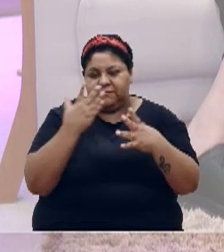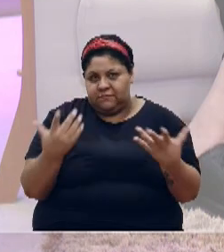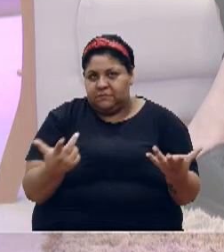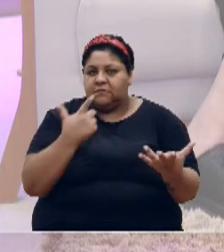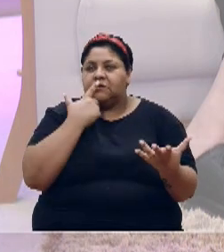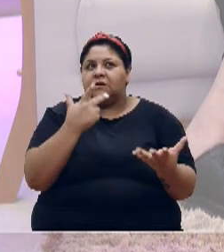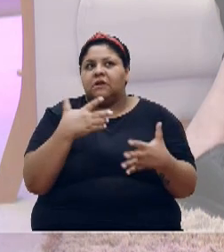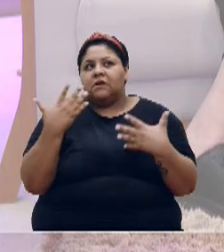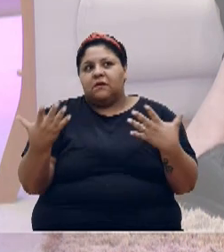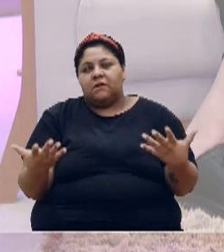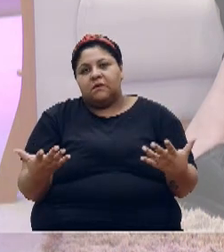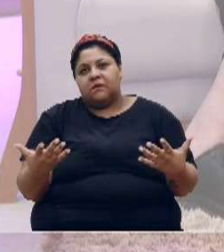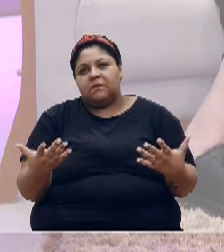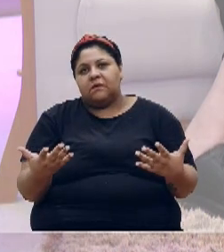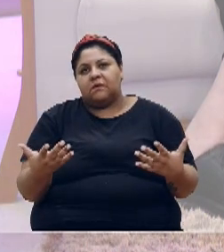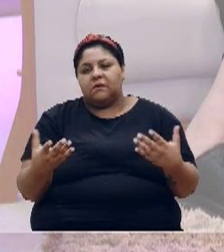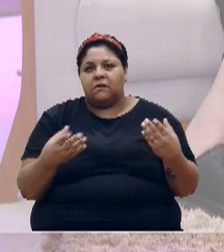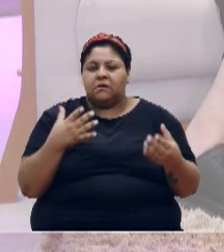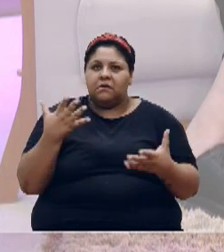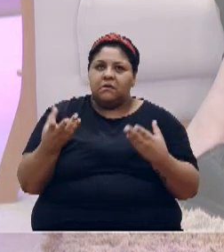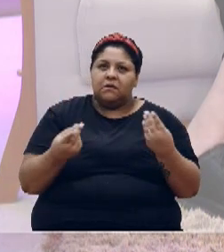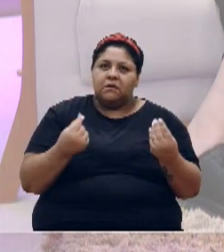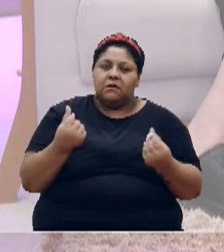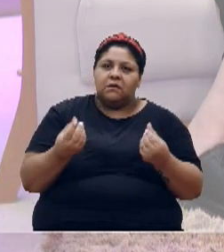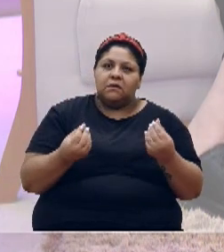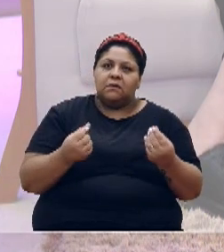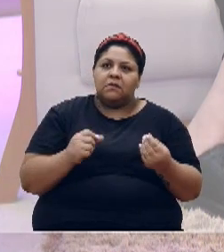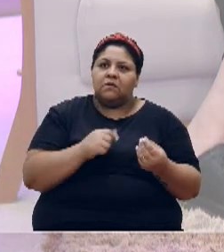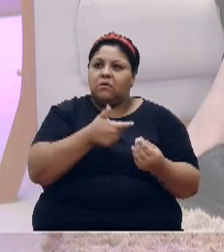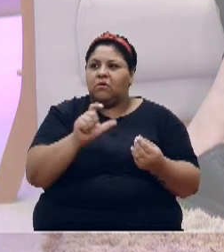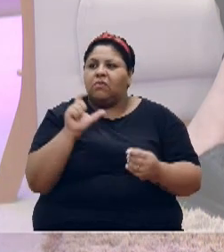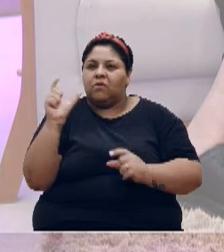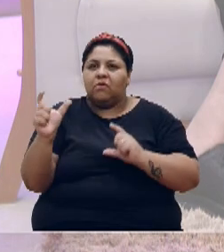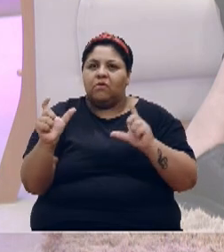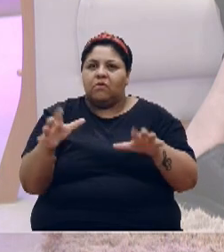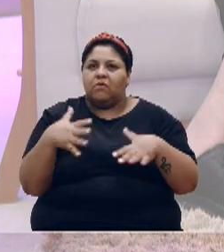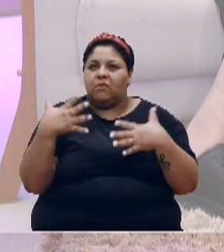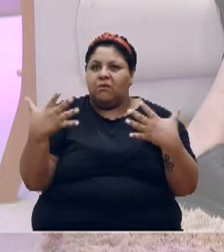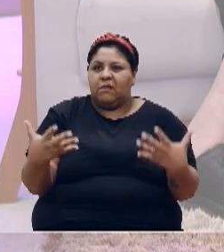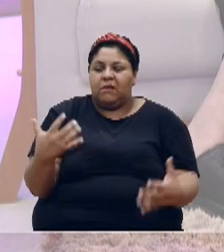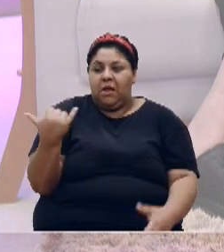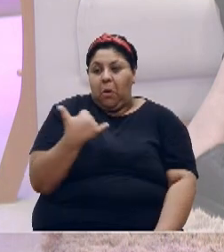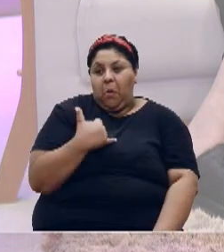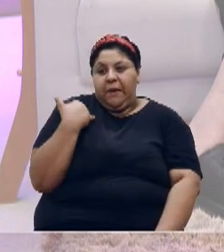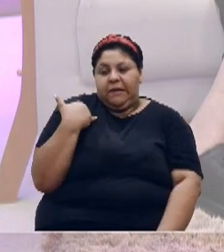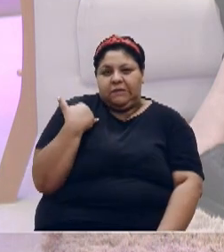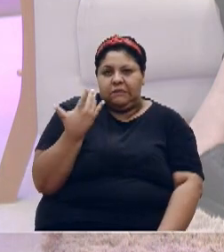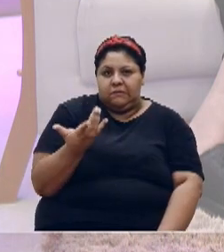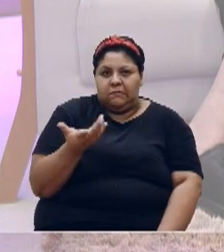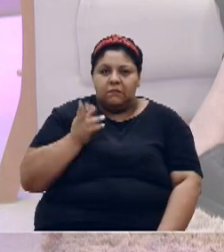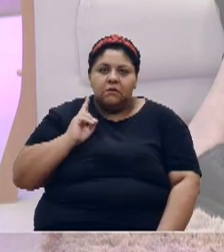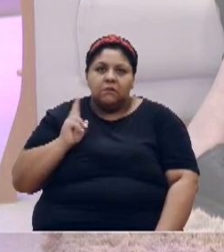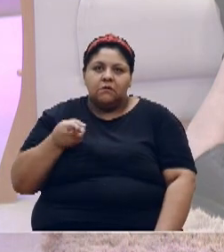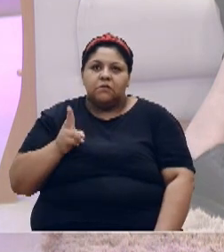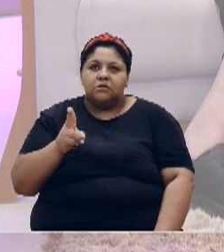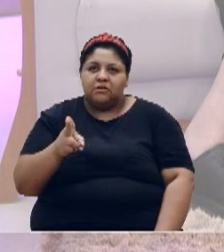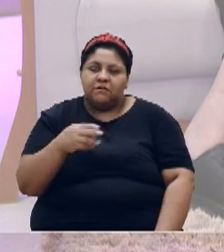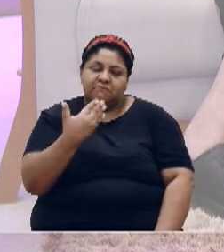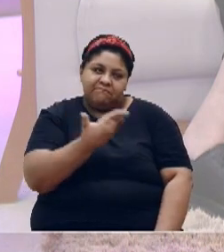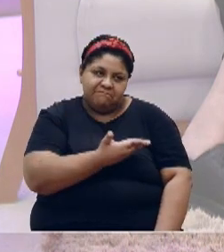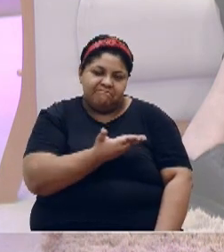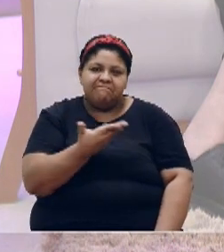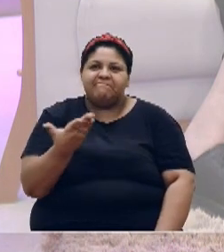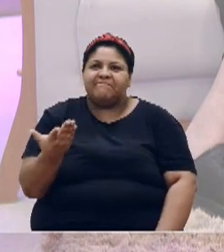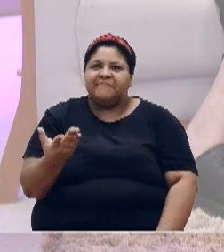disse, seria talvez, né, vou usar outras palavras, seria talvez egoísmo meu manter, porque foi como eu peguei aqui,